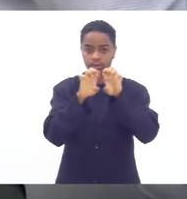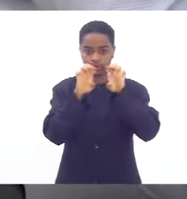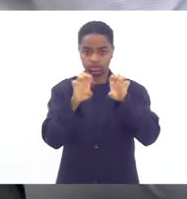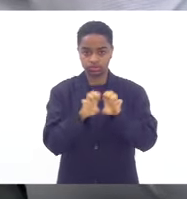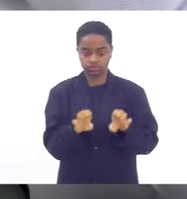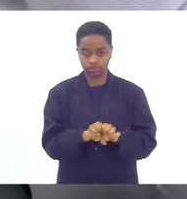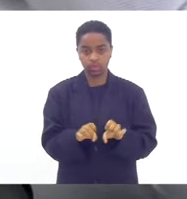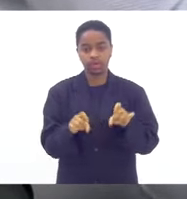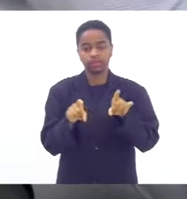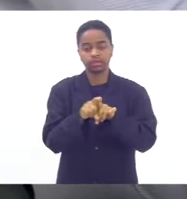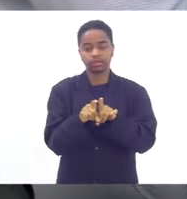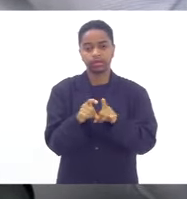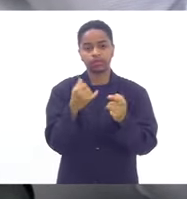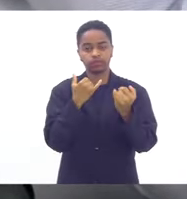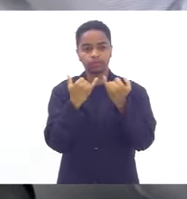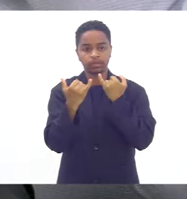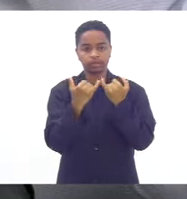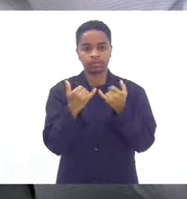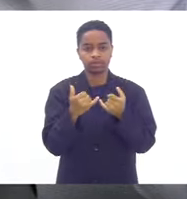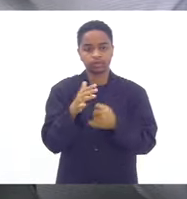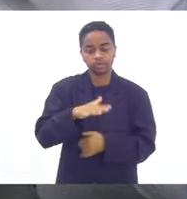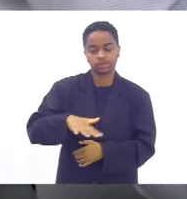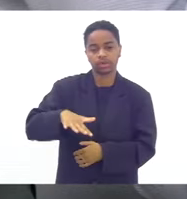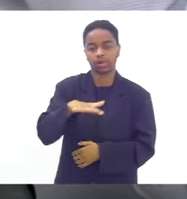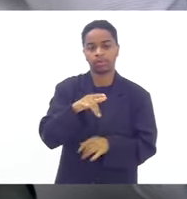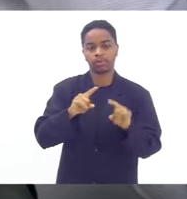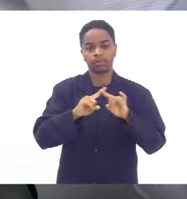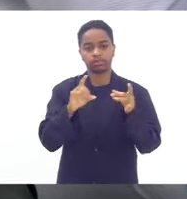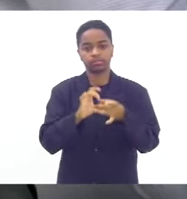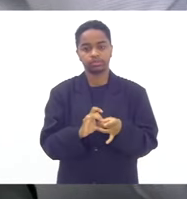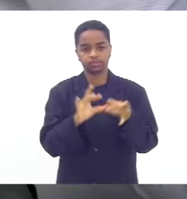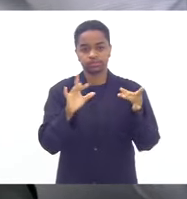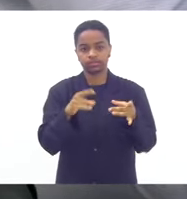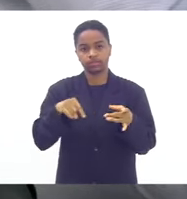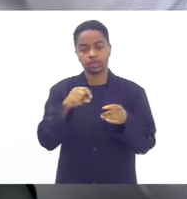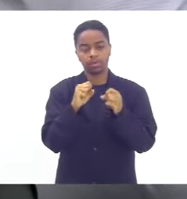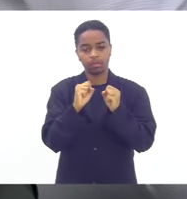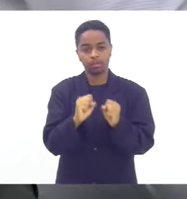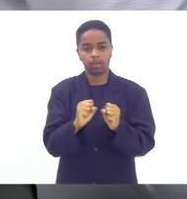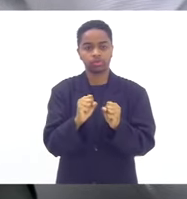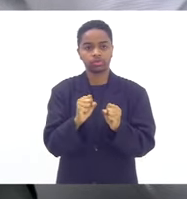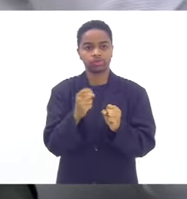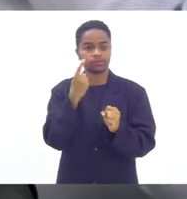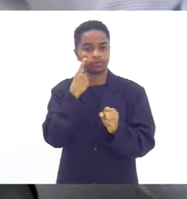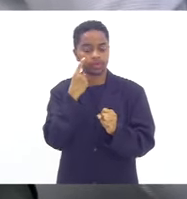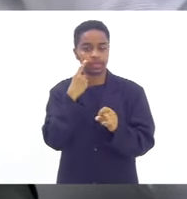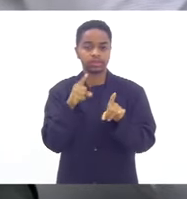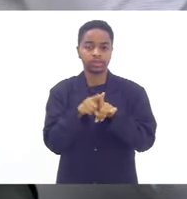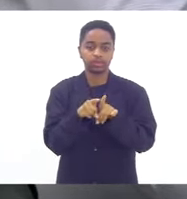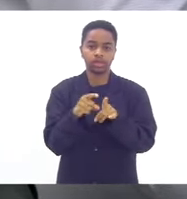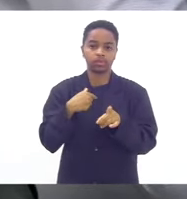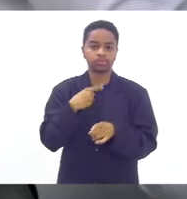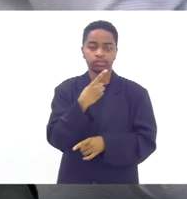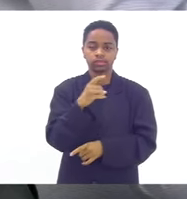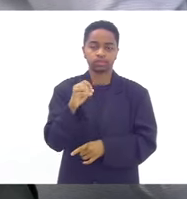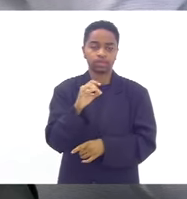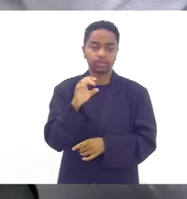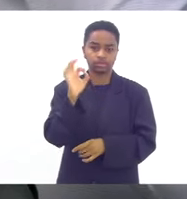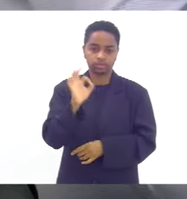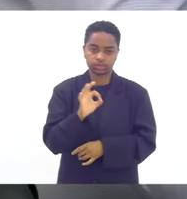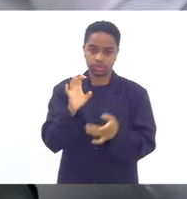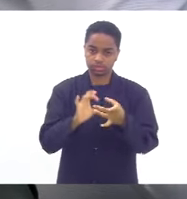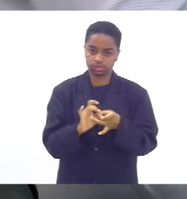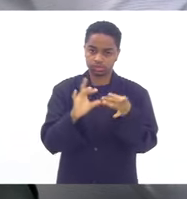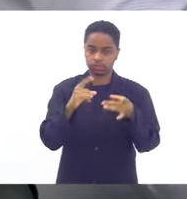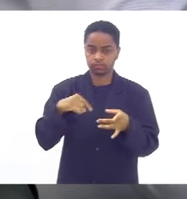são dados mais macro da concessão, mas está disponível a quem quiser. Eu estou 100% acessível, vou deixar o meu